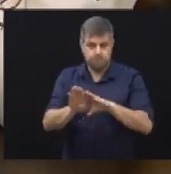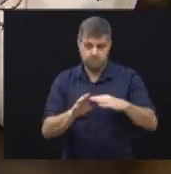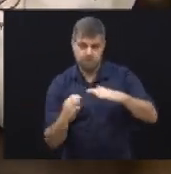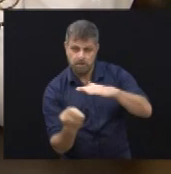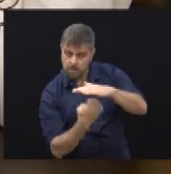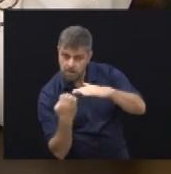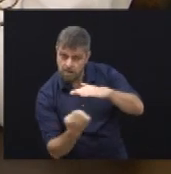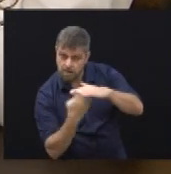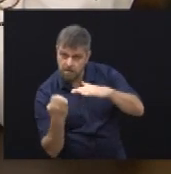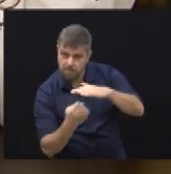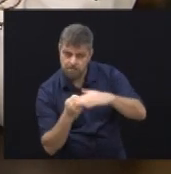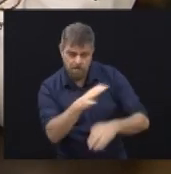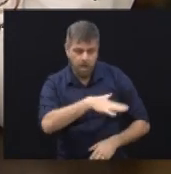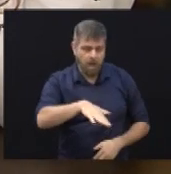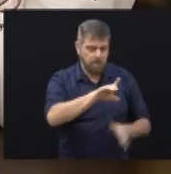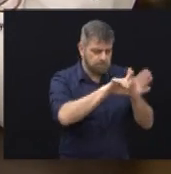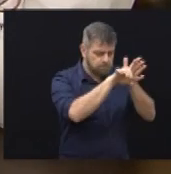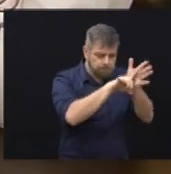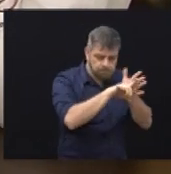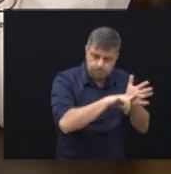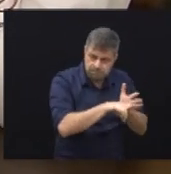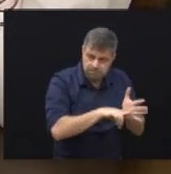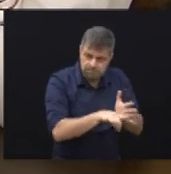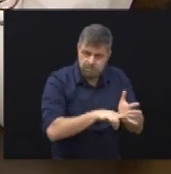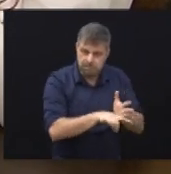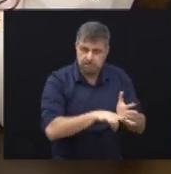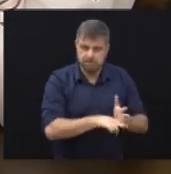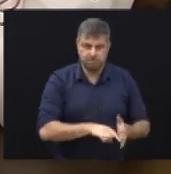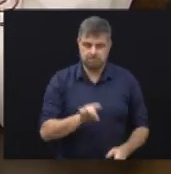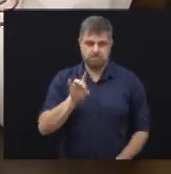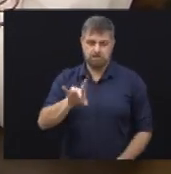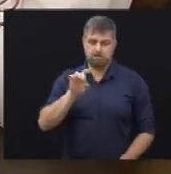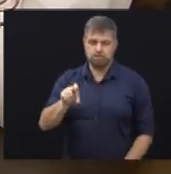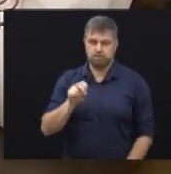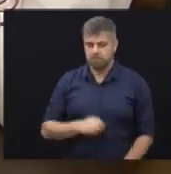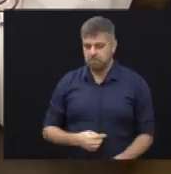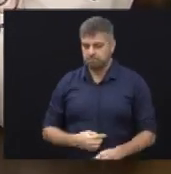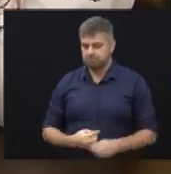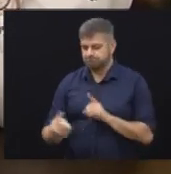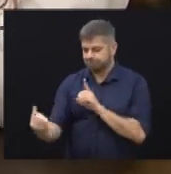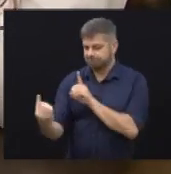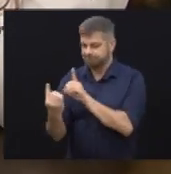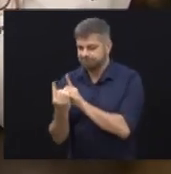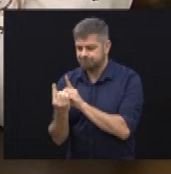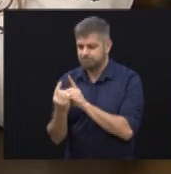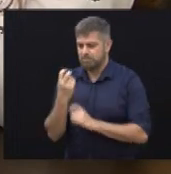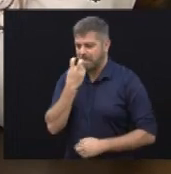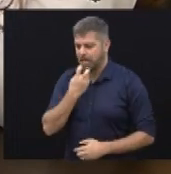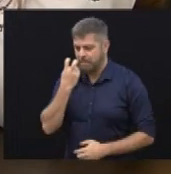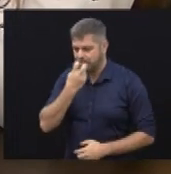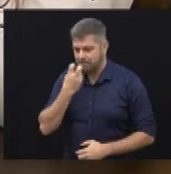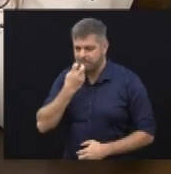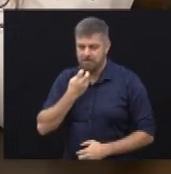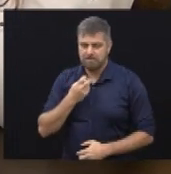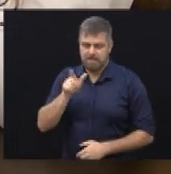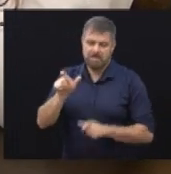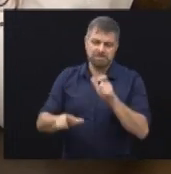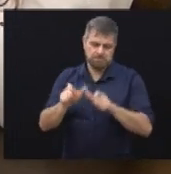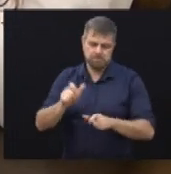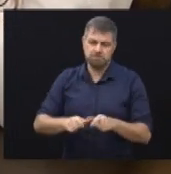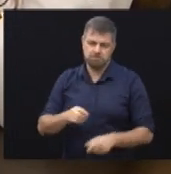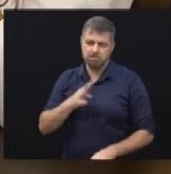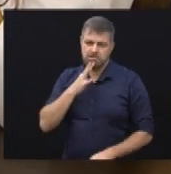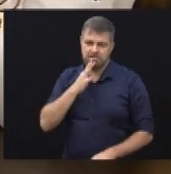em empresas, área de ensino e pesquisa, não só nas questões de consultório, que a maioria das pessoas conhecem,